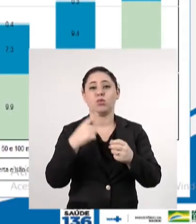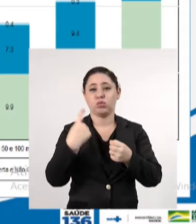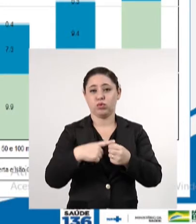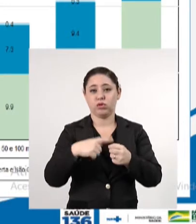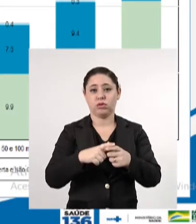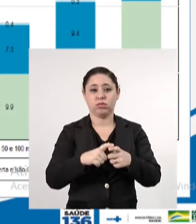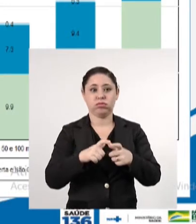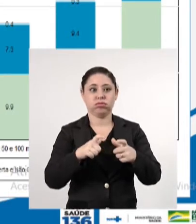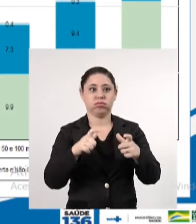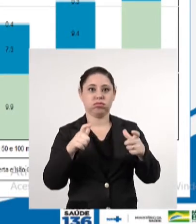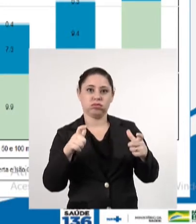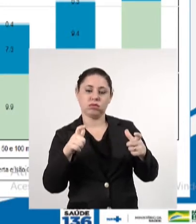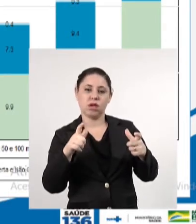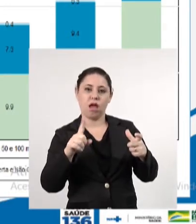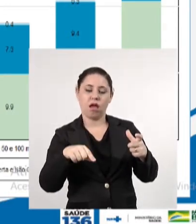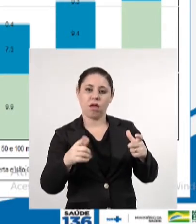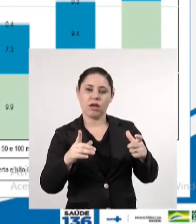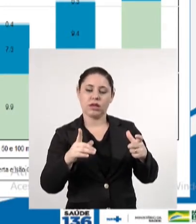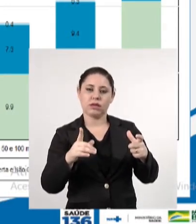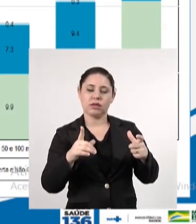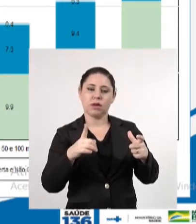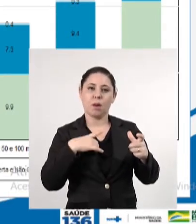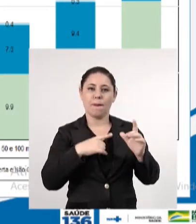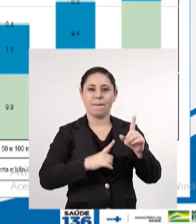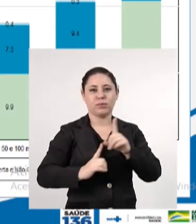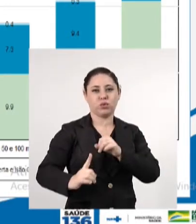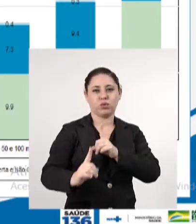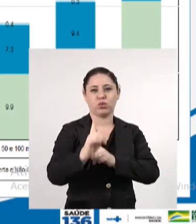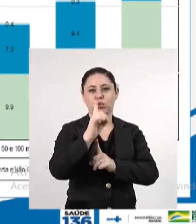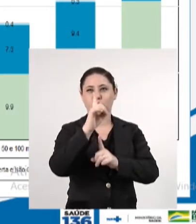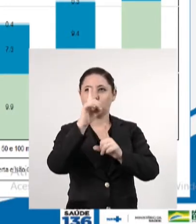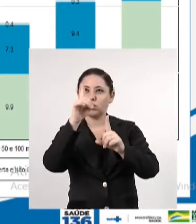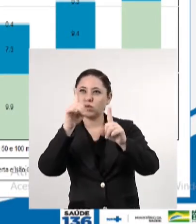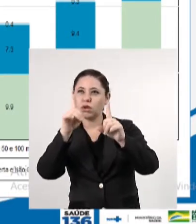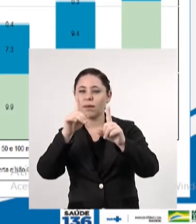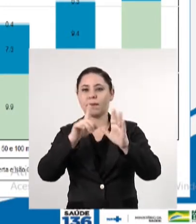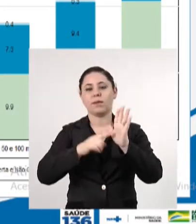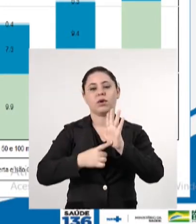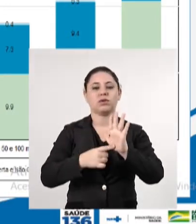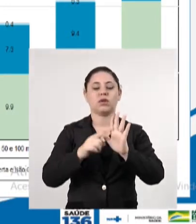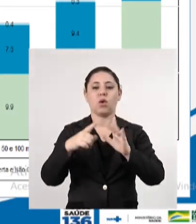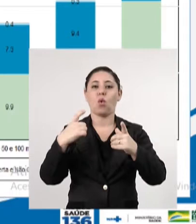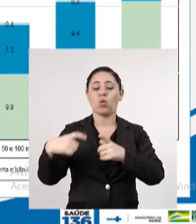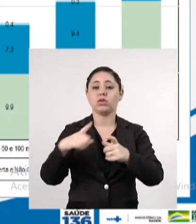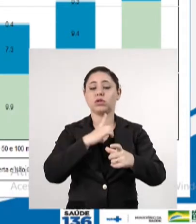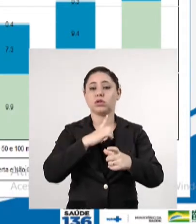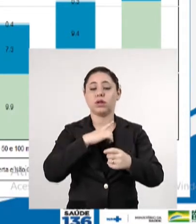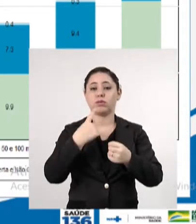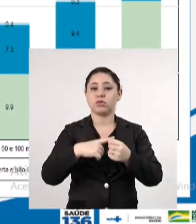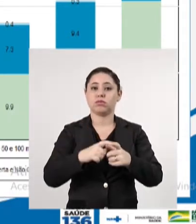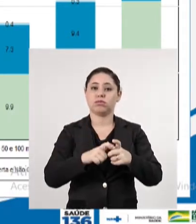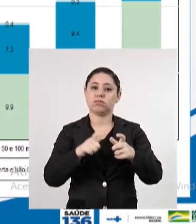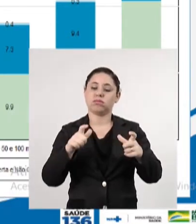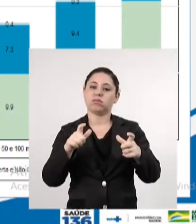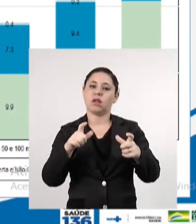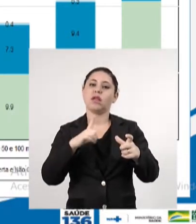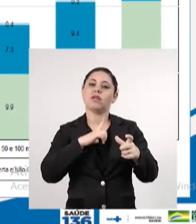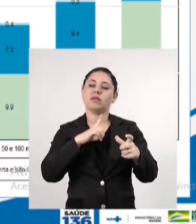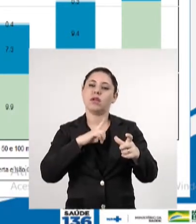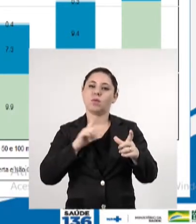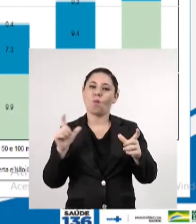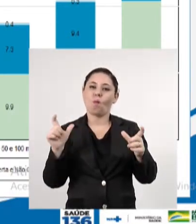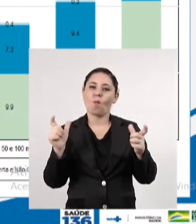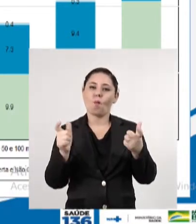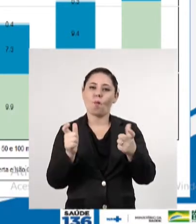de grande porte. Ali, nesses gráficos, é percebido que, onde tem município de grande porte, a gente tem